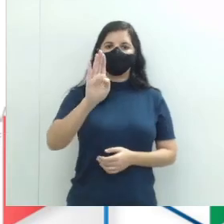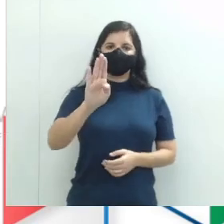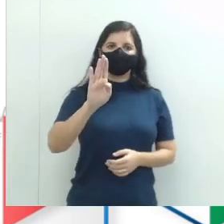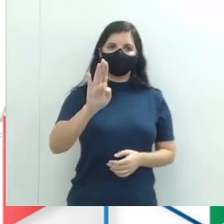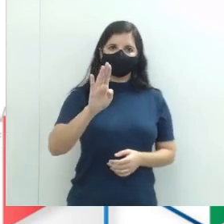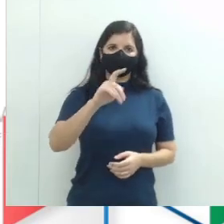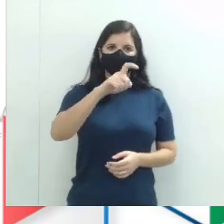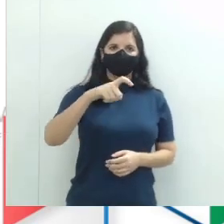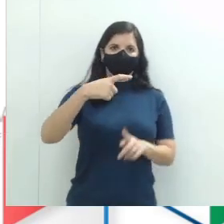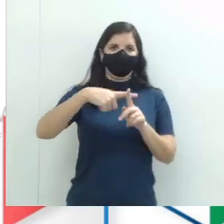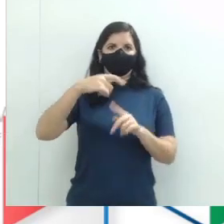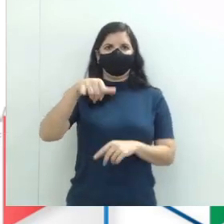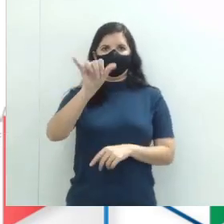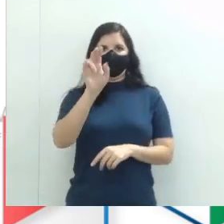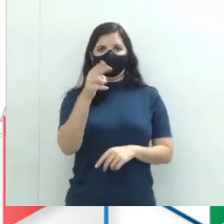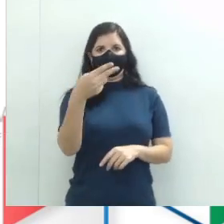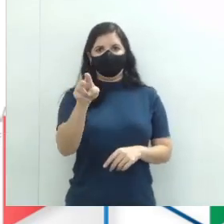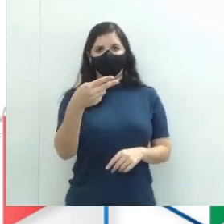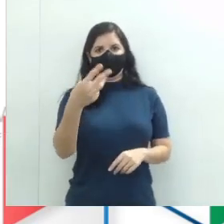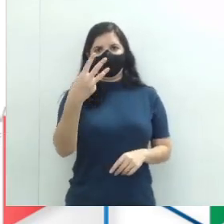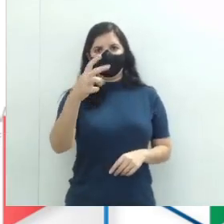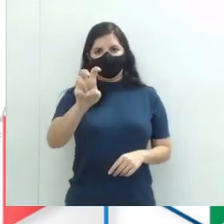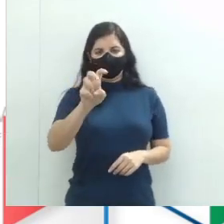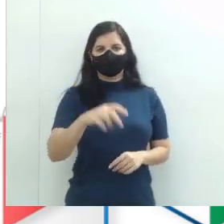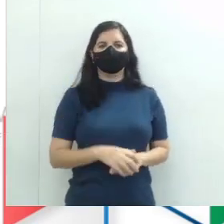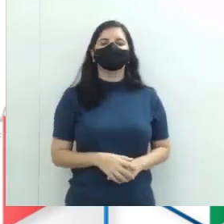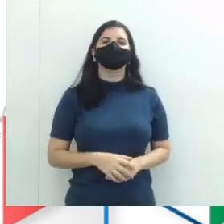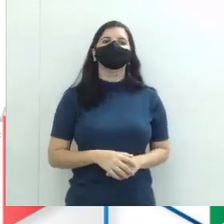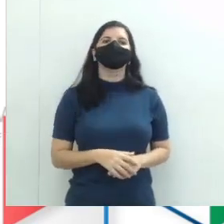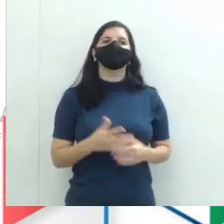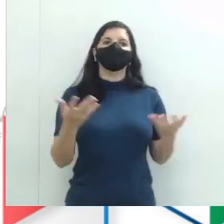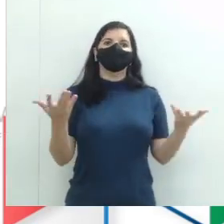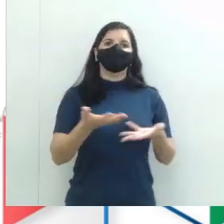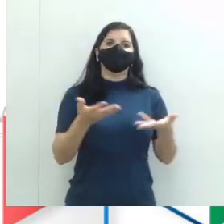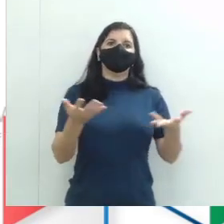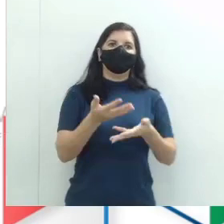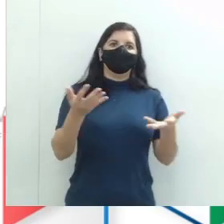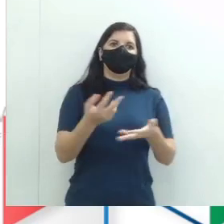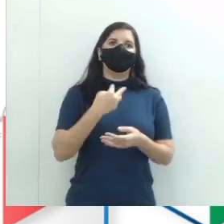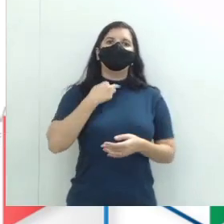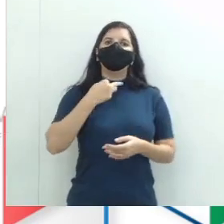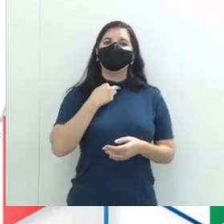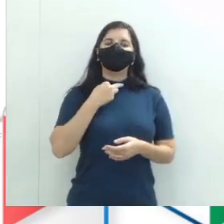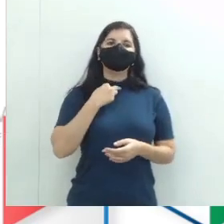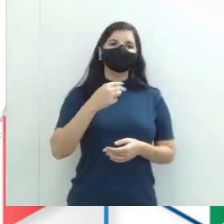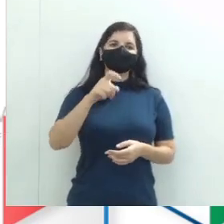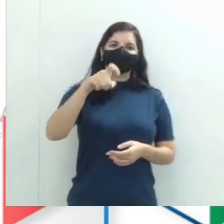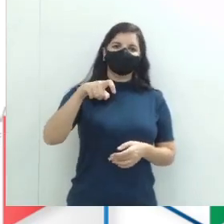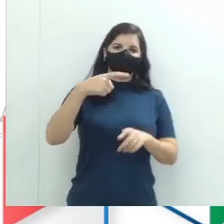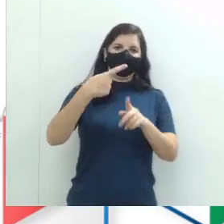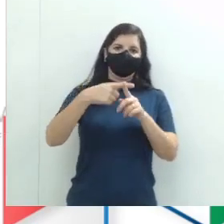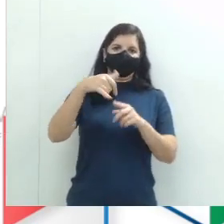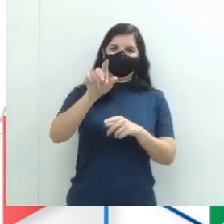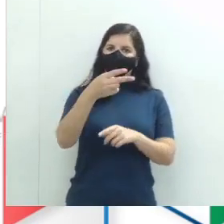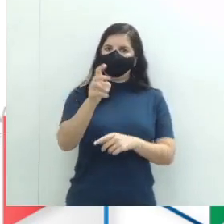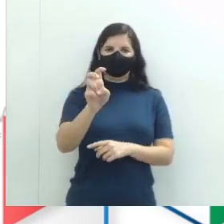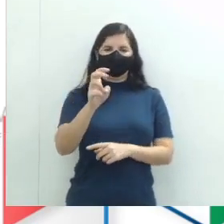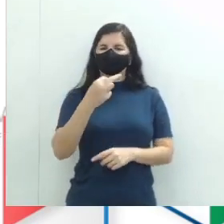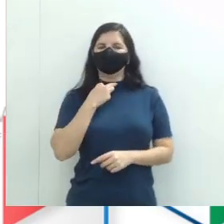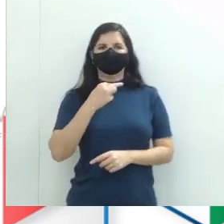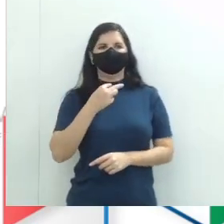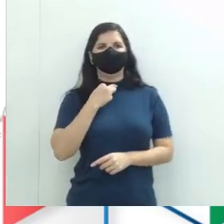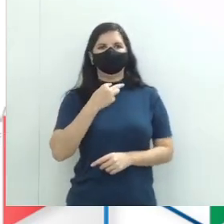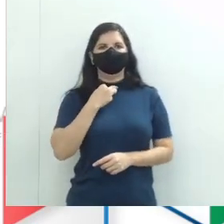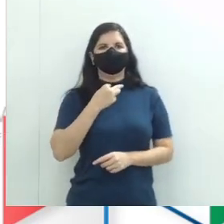B, eu tenho x mais y igual a 35. Agora, o que eu não posso ter é x mais y igual a 5.